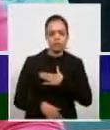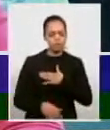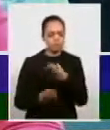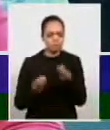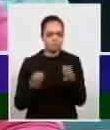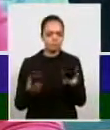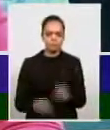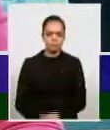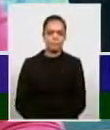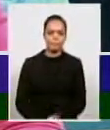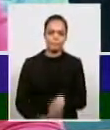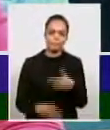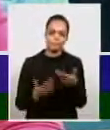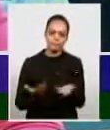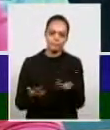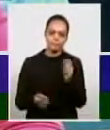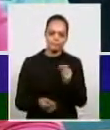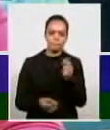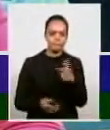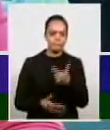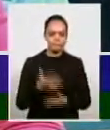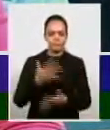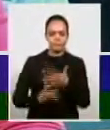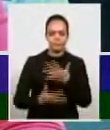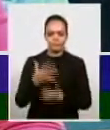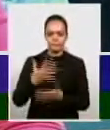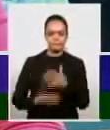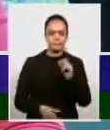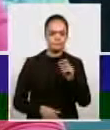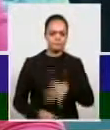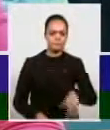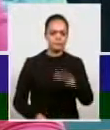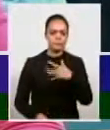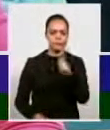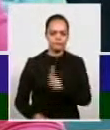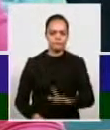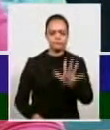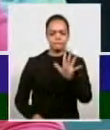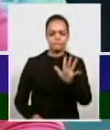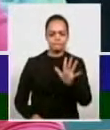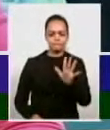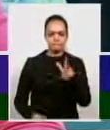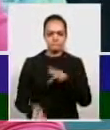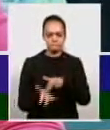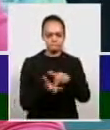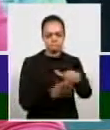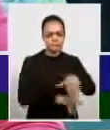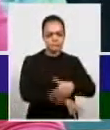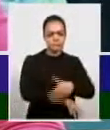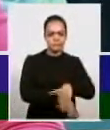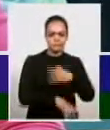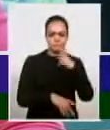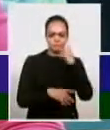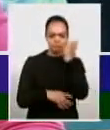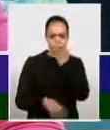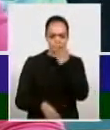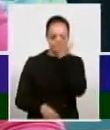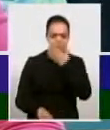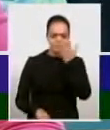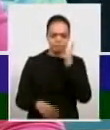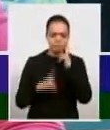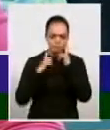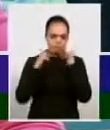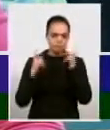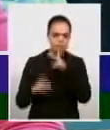gostam tanto. E assim não incomodam a sociedade em geral, andando nas ruas com som alto e